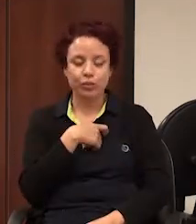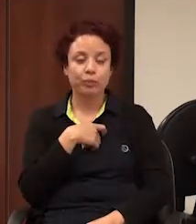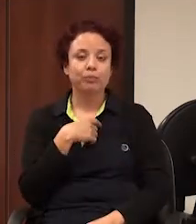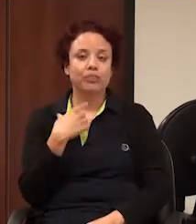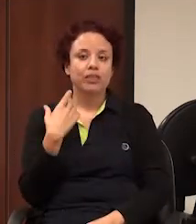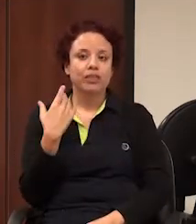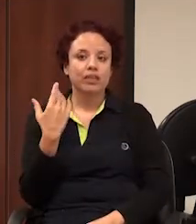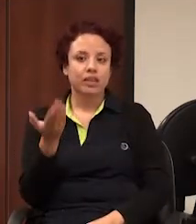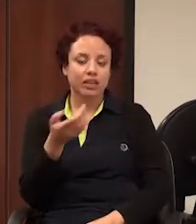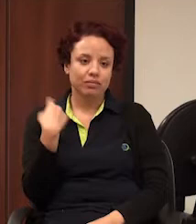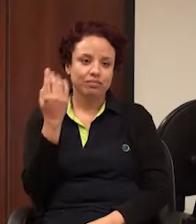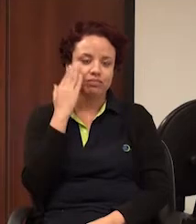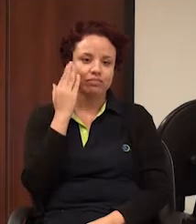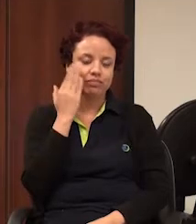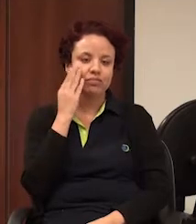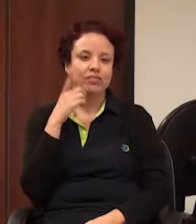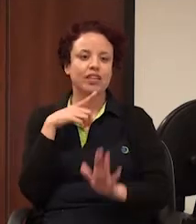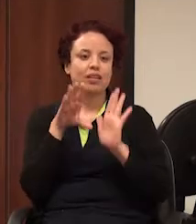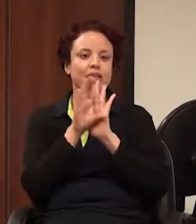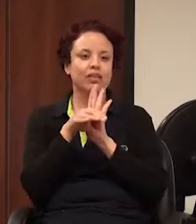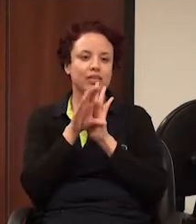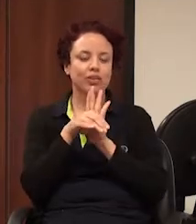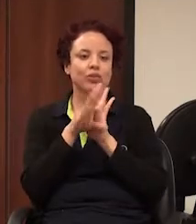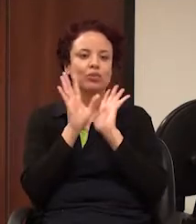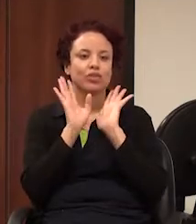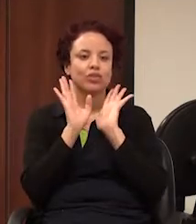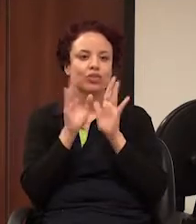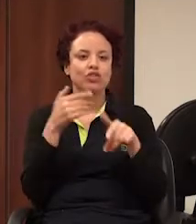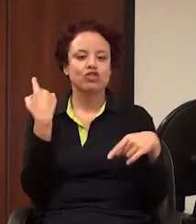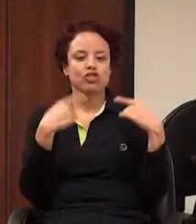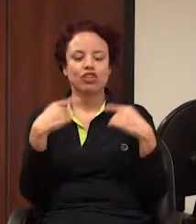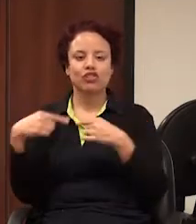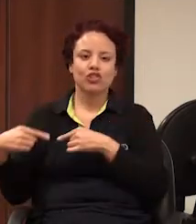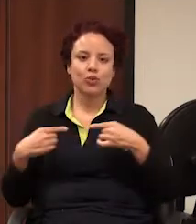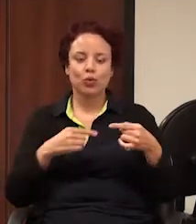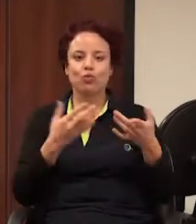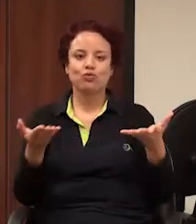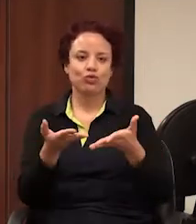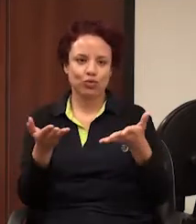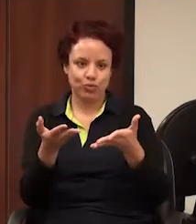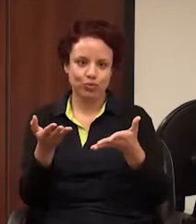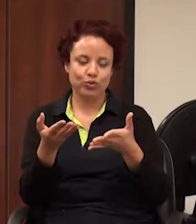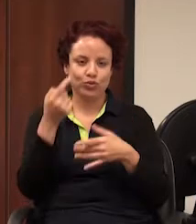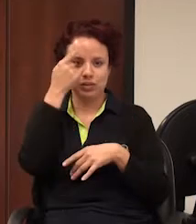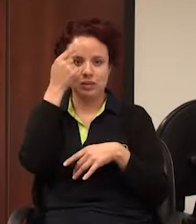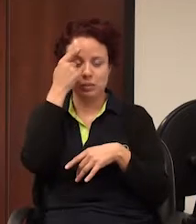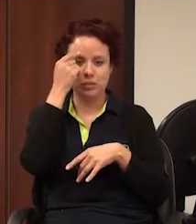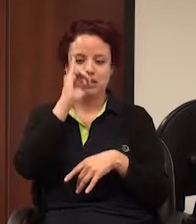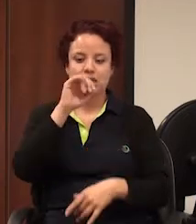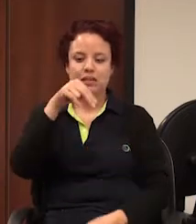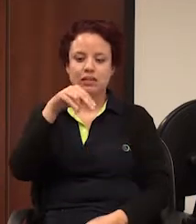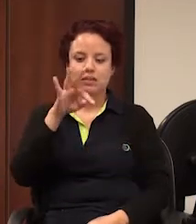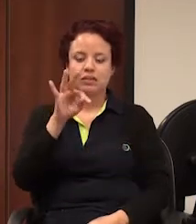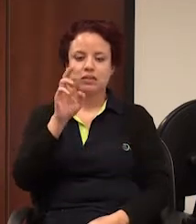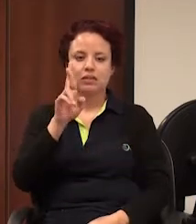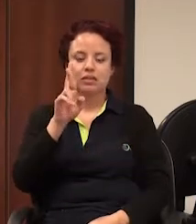logicamente que esbarra nos conceitos já amplamente debatidos com riqueza aqui relativos à interdição por